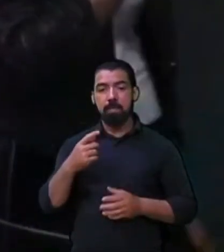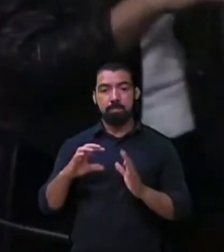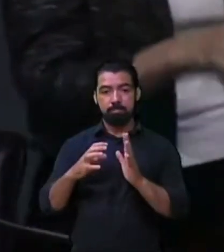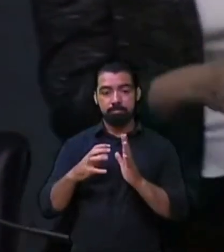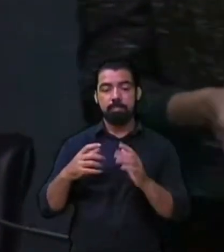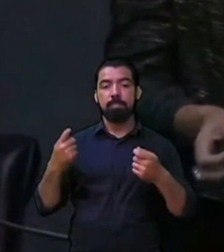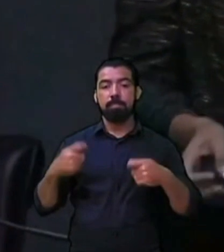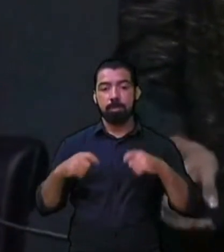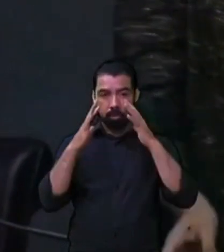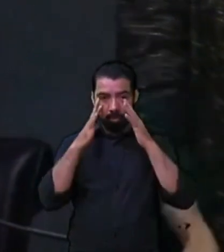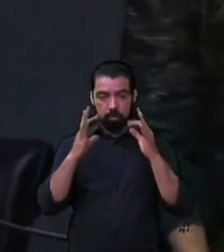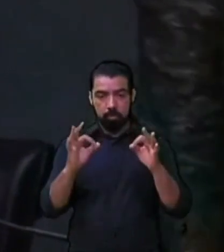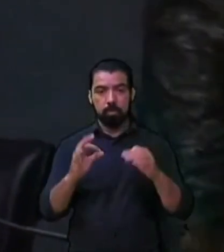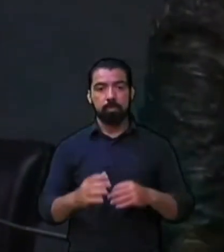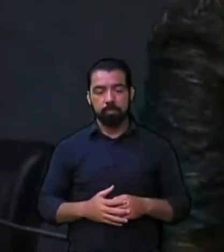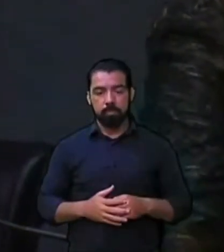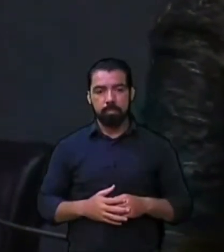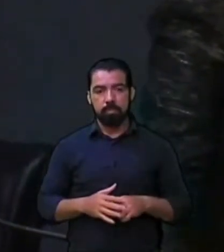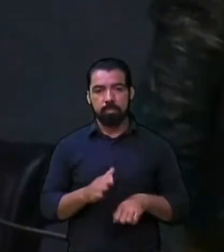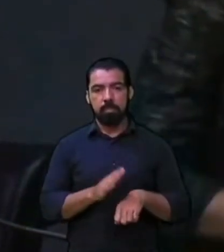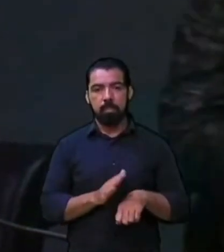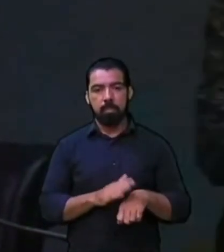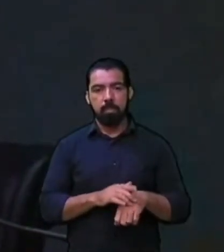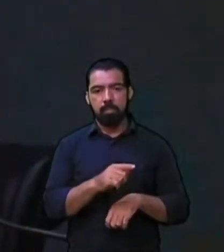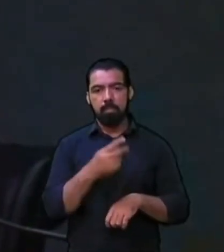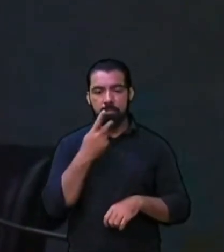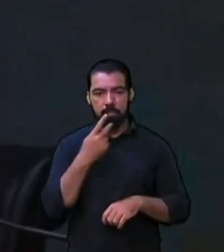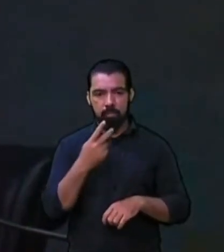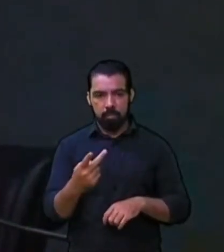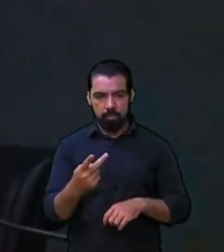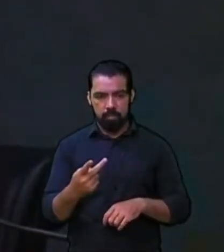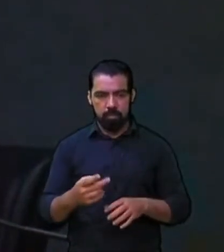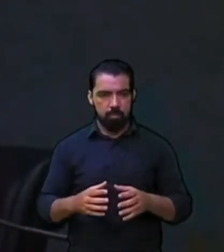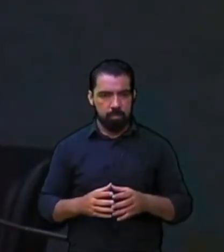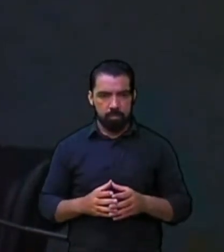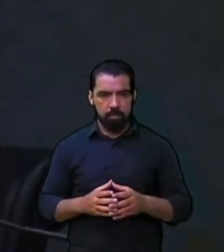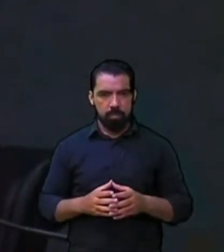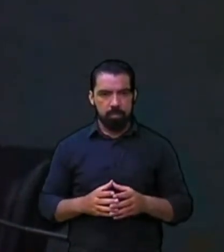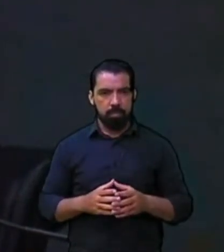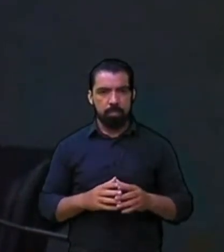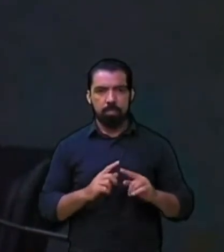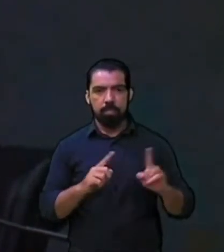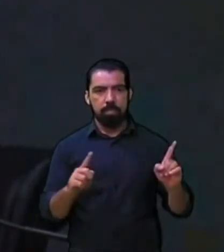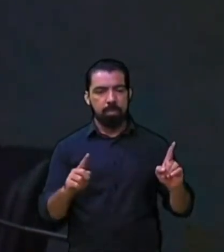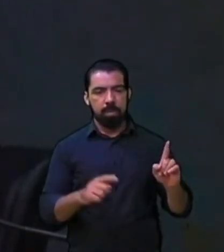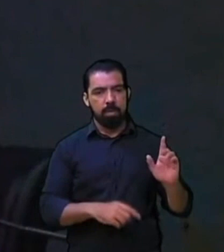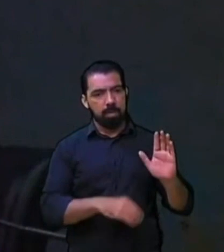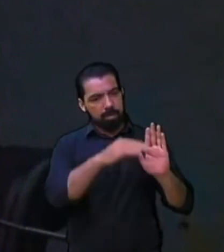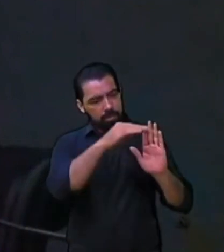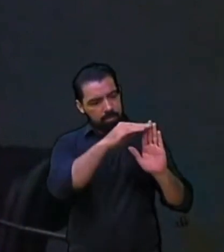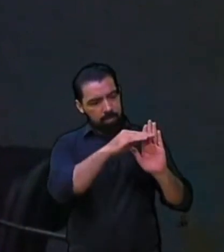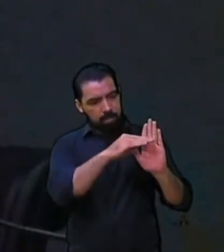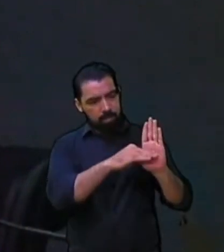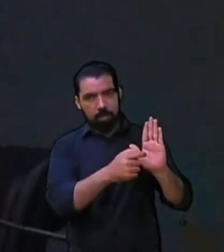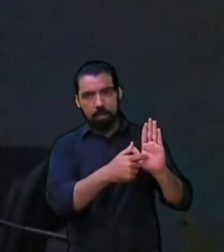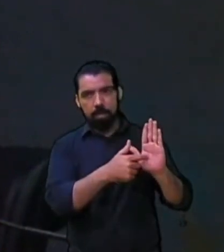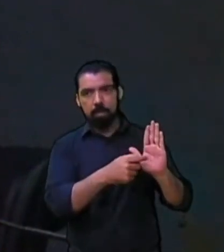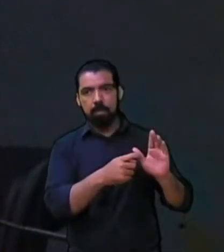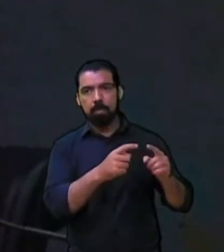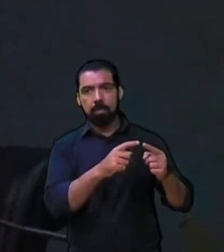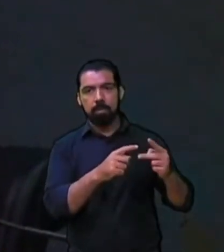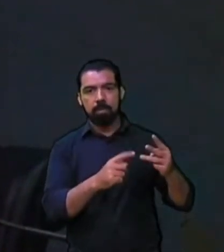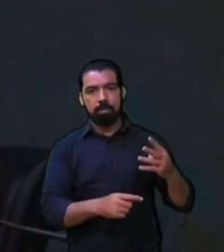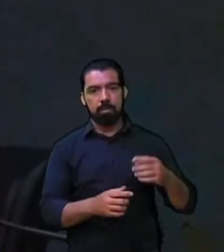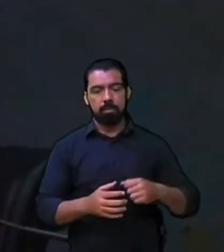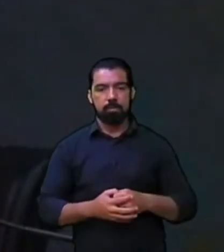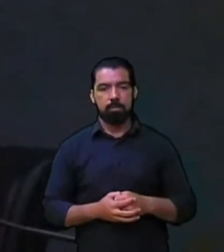observar e na interpretação não foi cumprido uma Norma legal